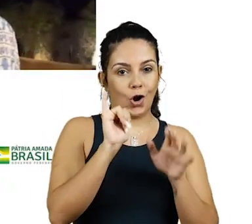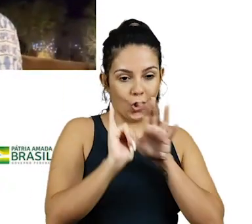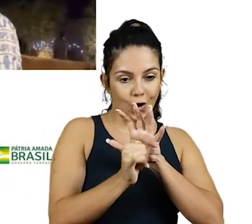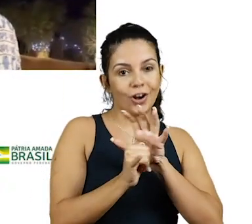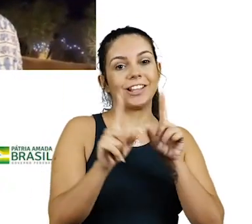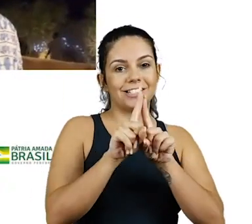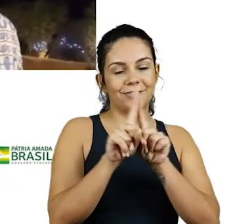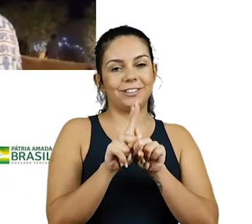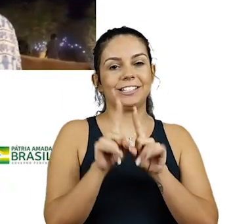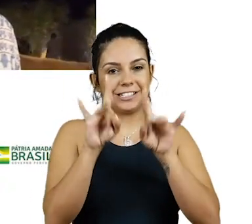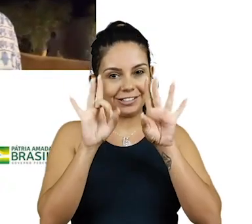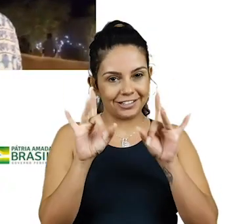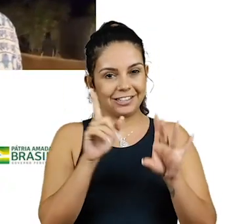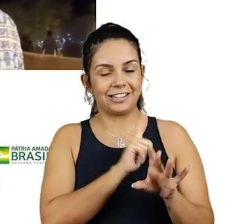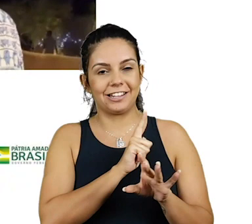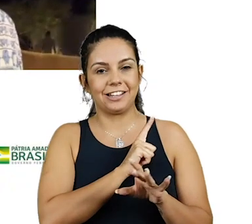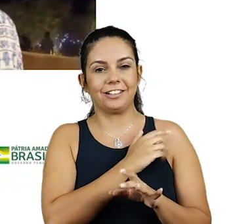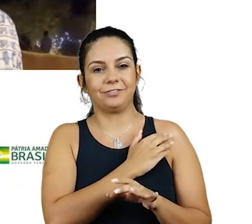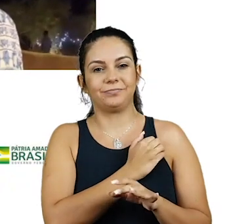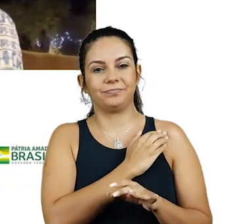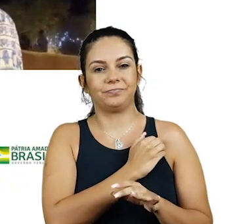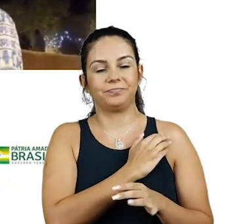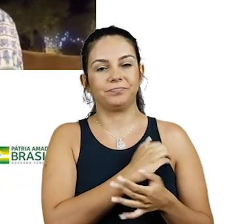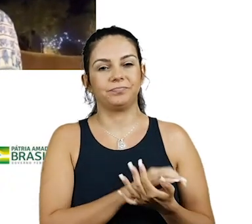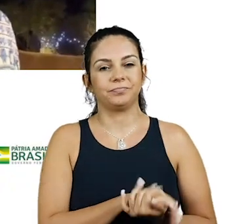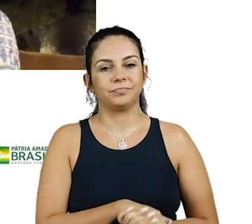E esse especificamente, que tem até um